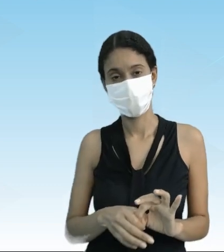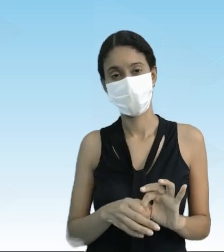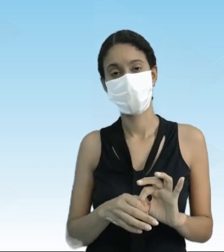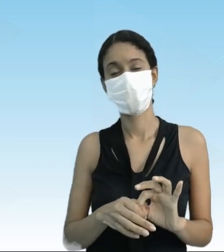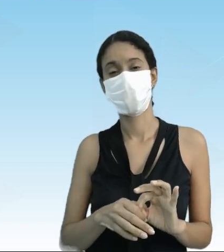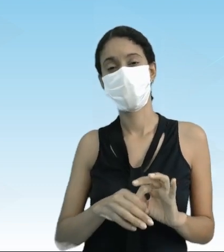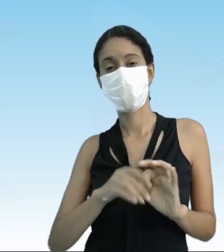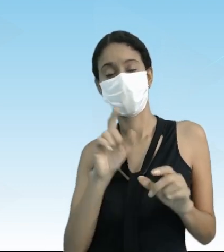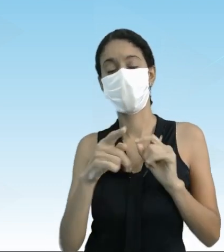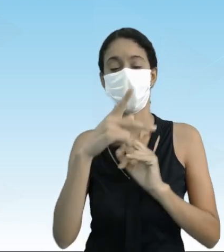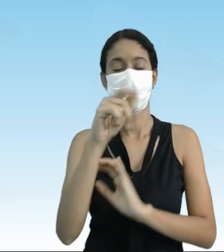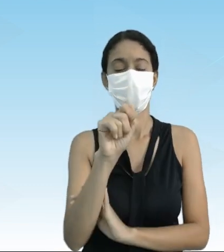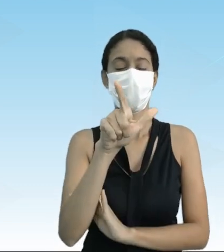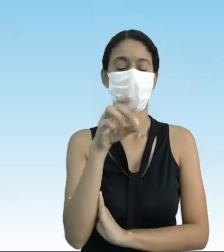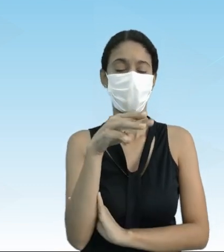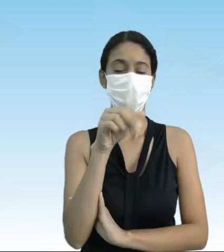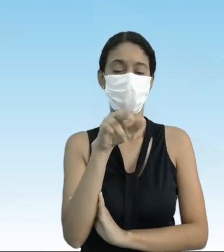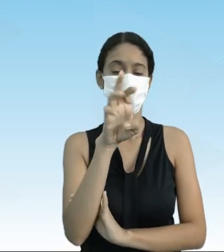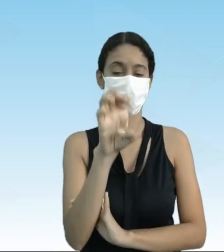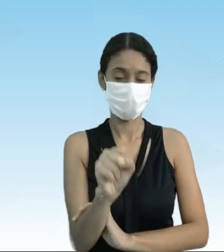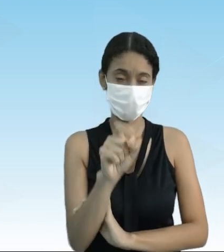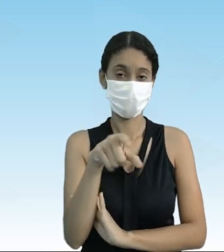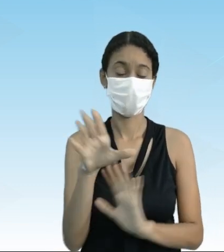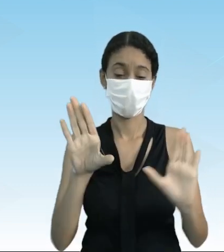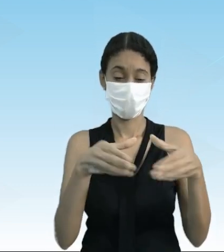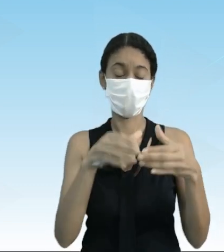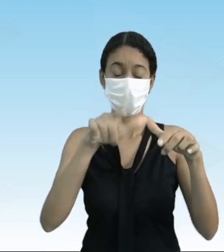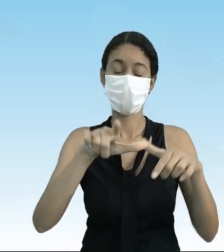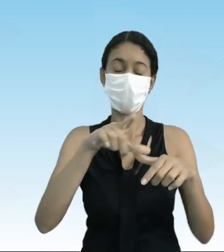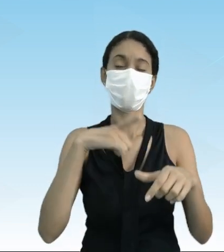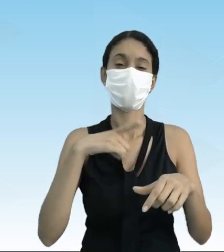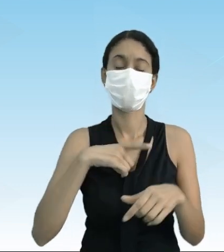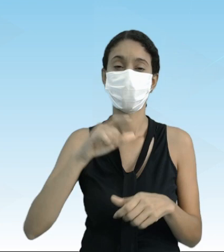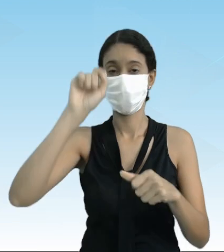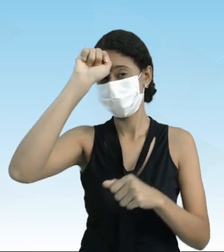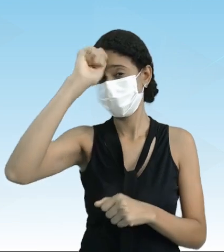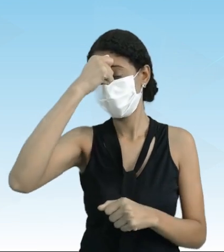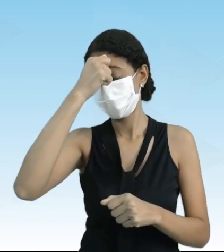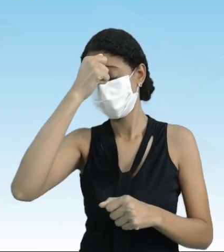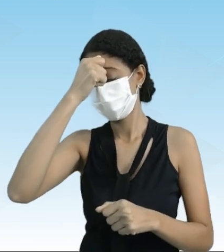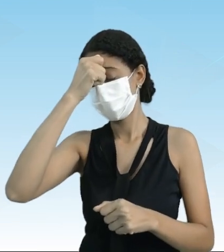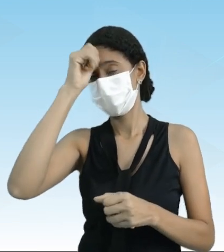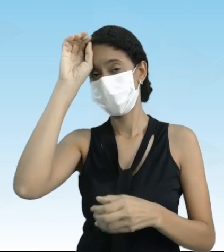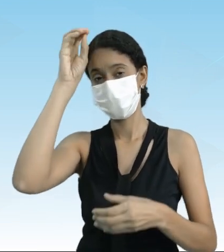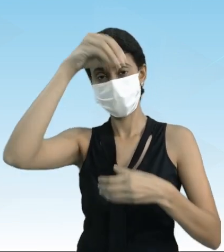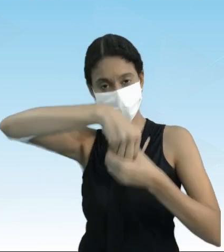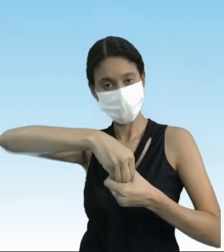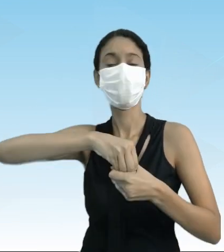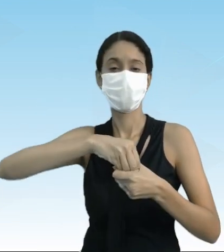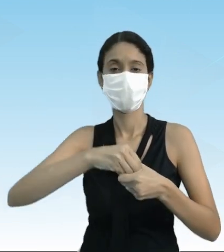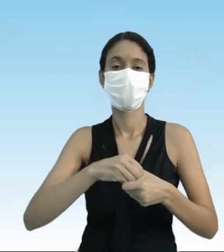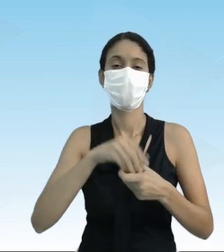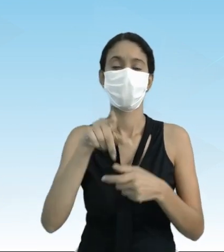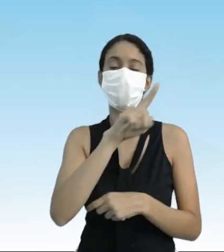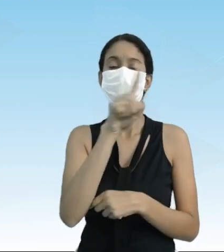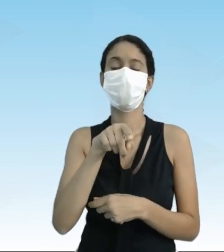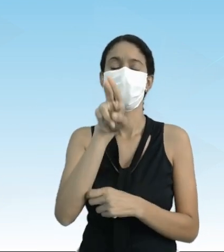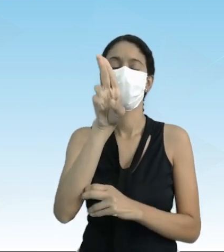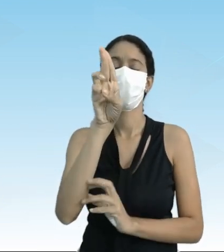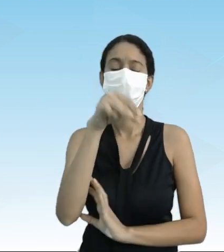paródia, certo? Veja só aqui que ele não está apenas citando o texto anterior. Nós já sabemos que existe